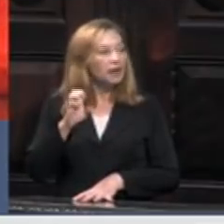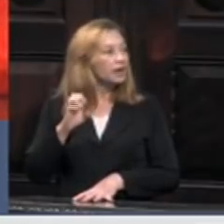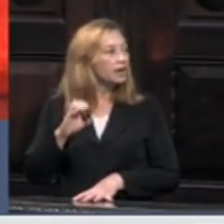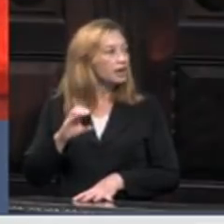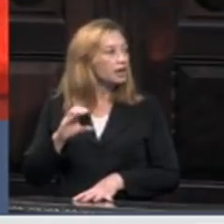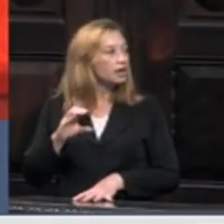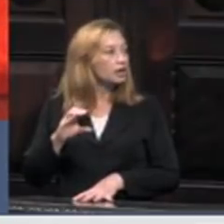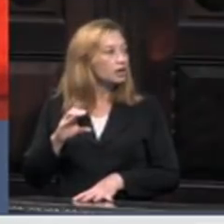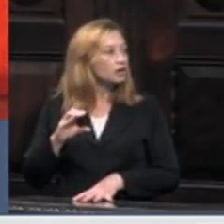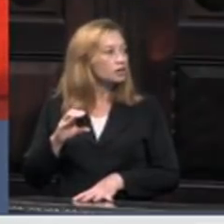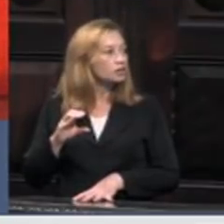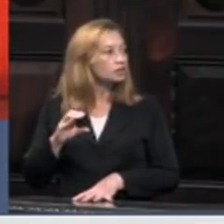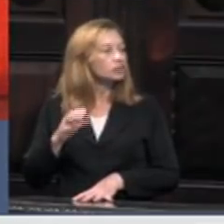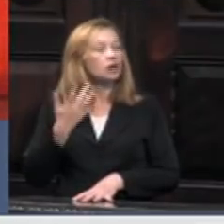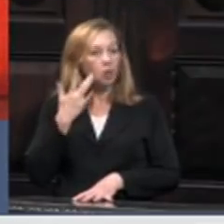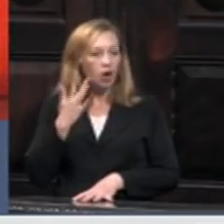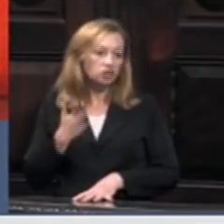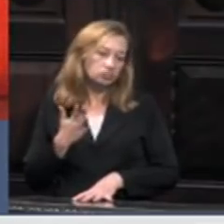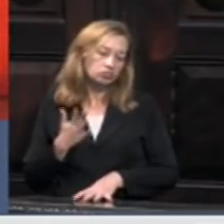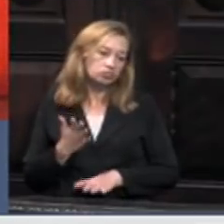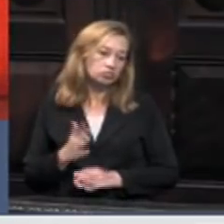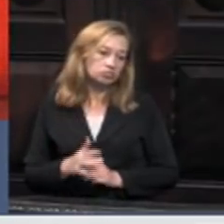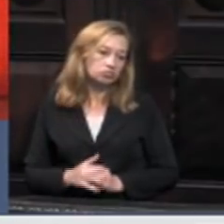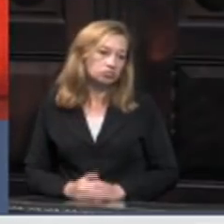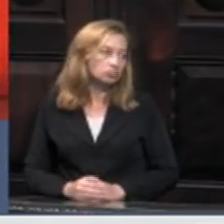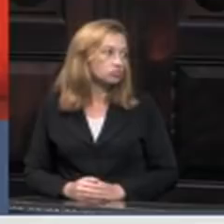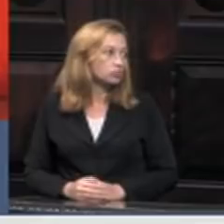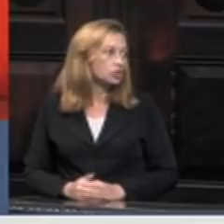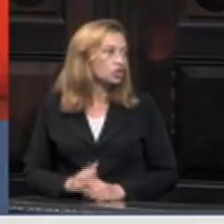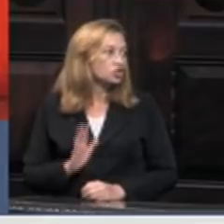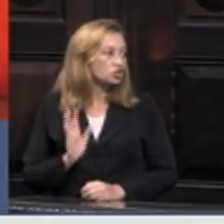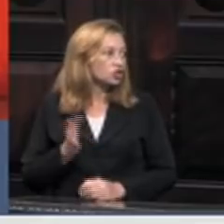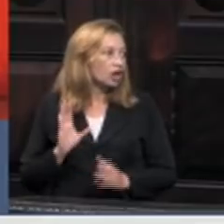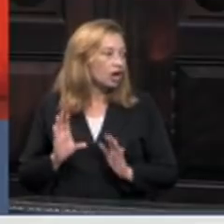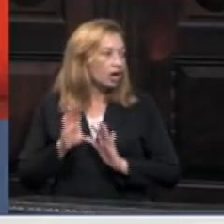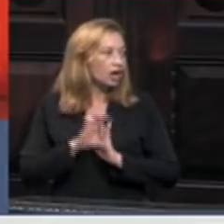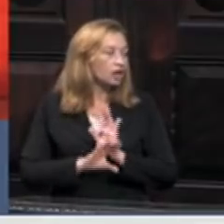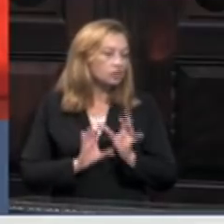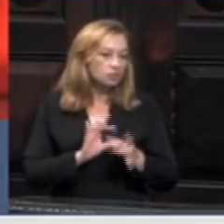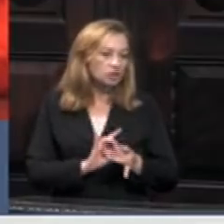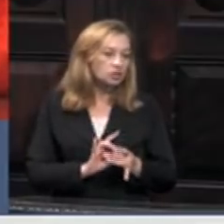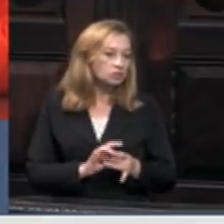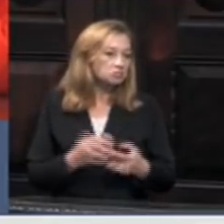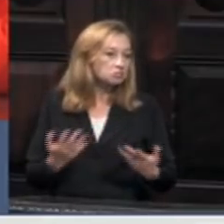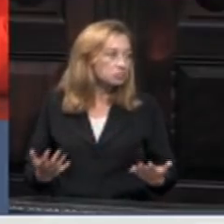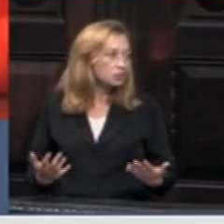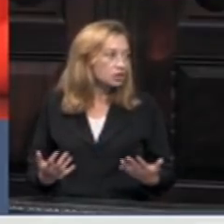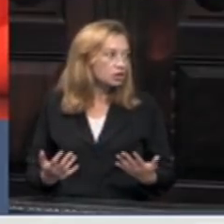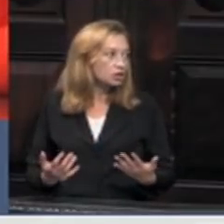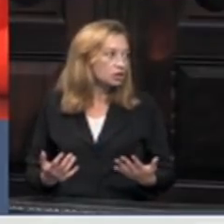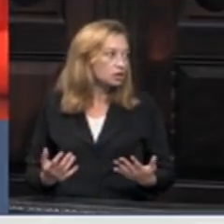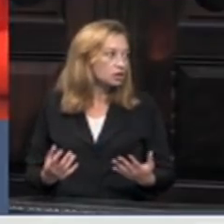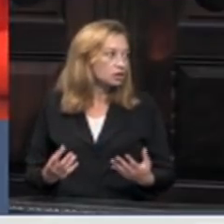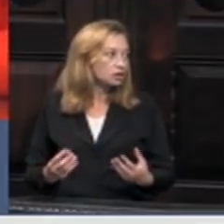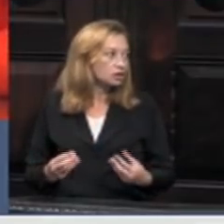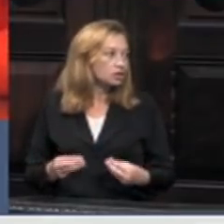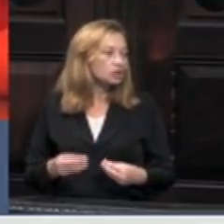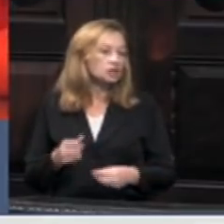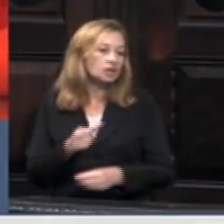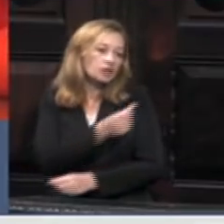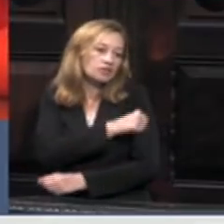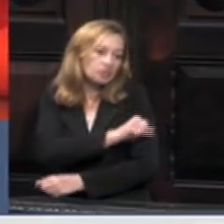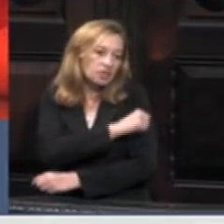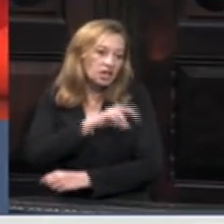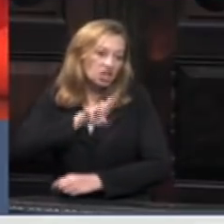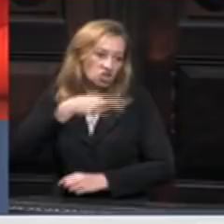Eu entendo que tem que ser por emenda condicional. Já há emenda condicional que é da autoria da enfermeira